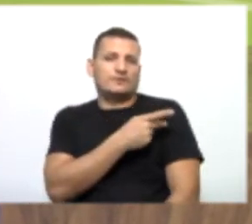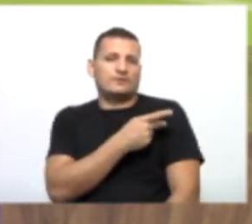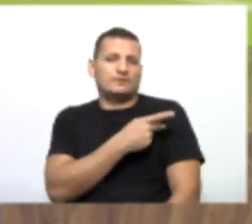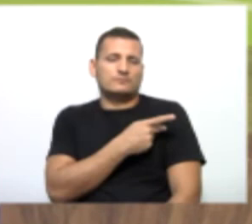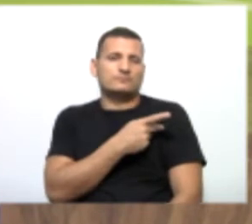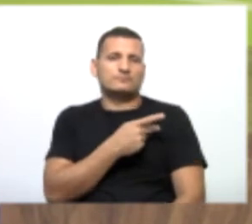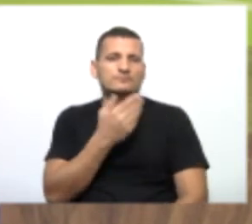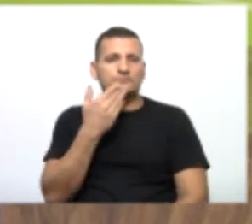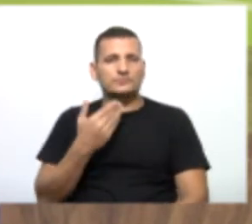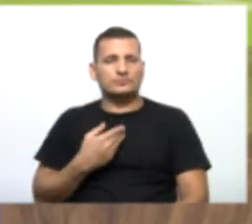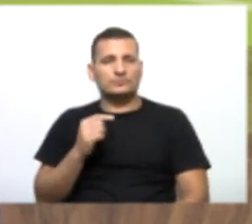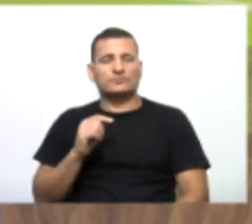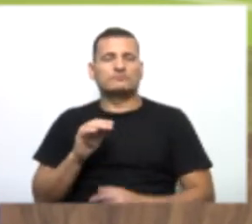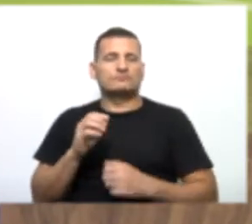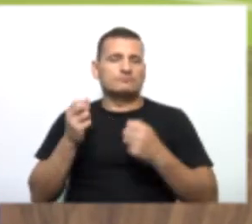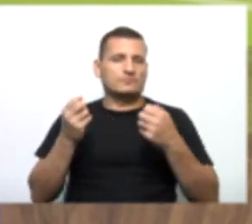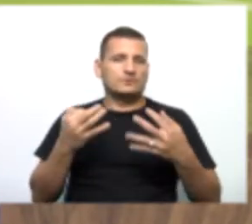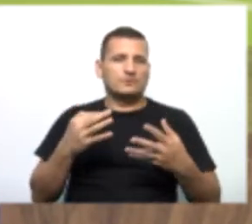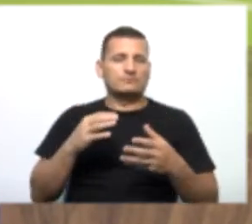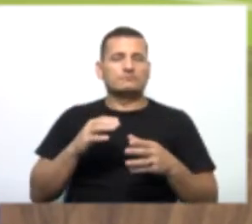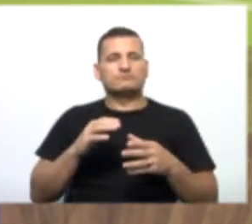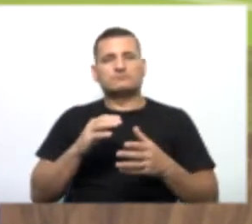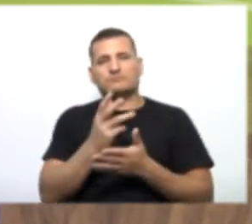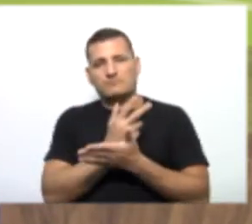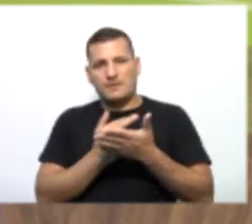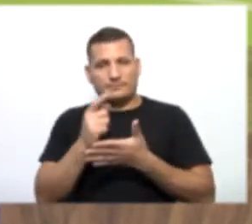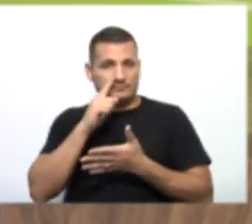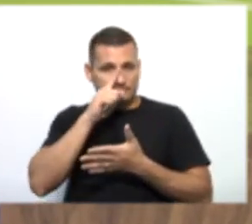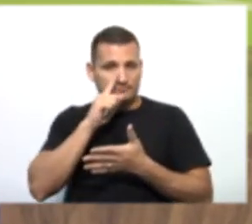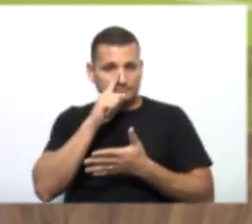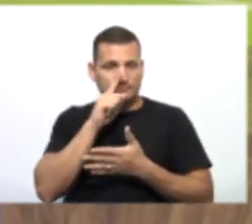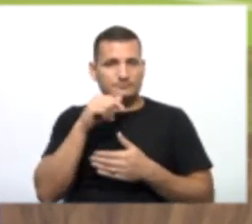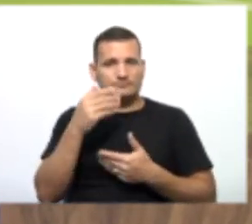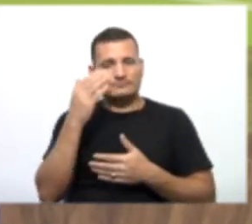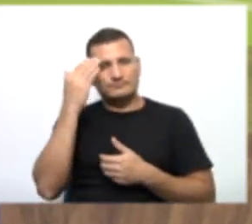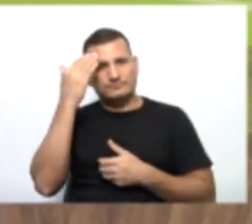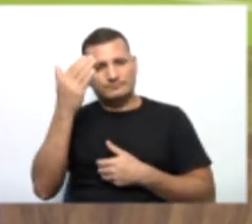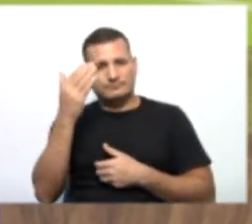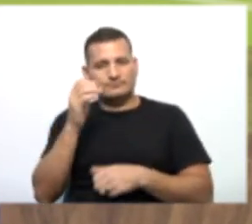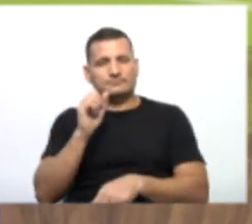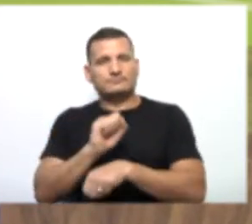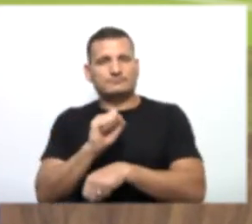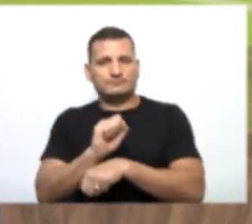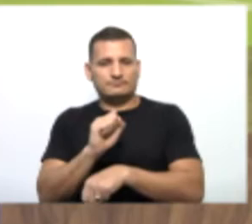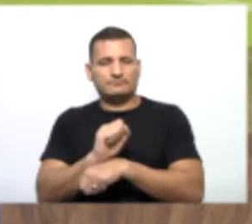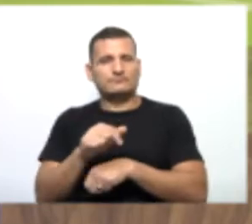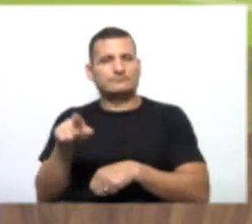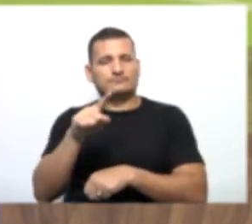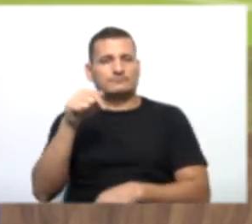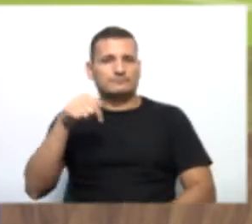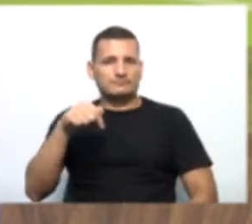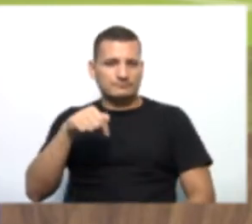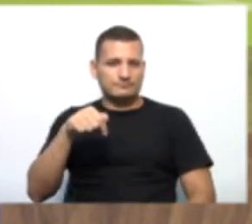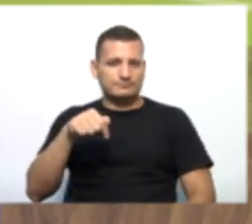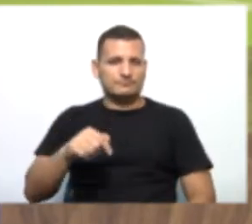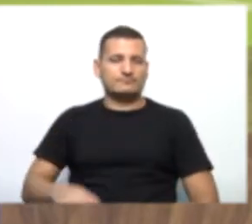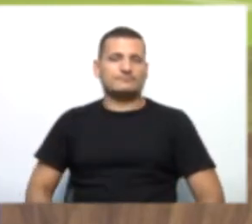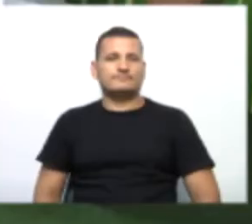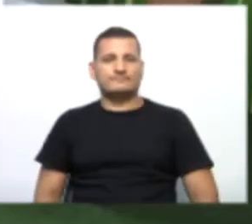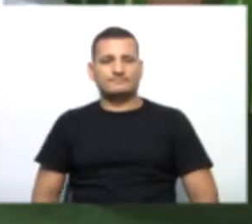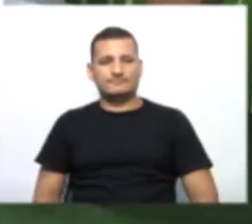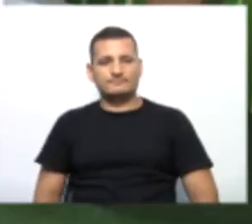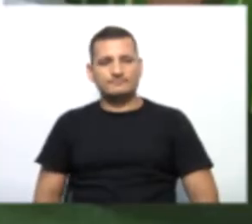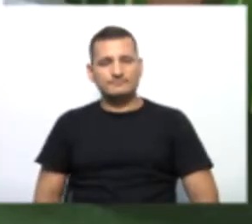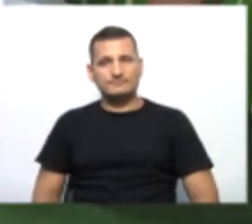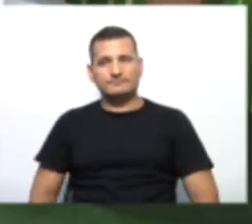atividade, professor, do mapa de risco. Ah, beleza. Tá bom? Pode então, deixar. muito obrigado. Esperamos vocês daqui a pouquinho, daqui a pouquinho. E olha, quero lembrar